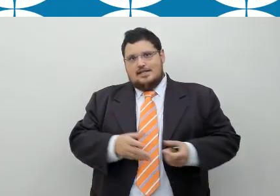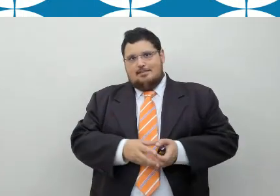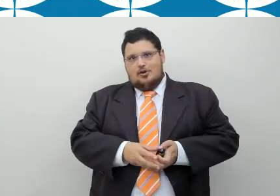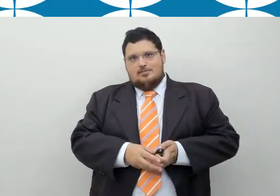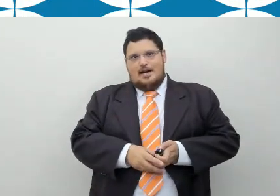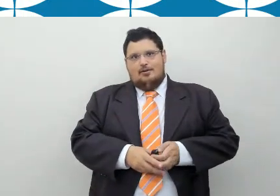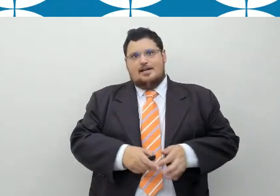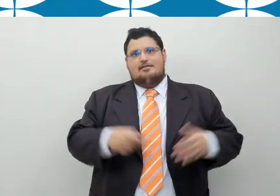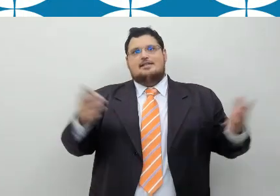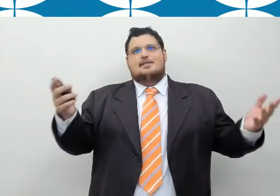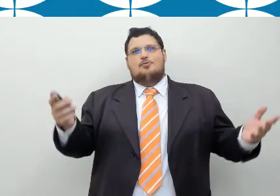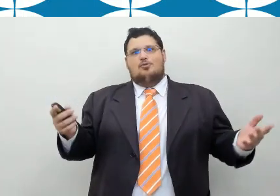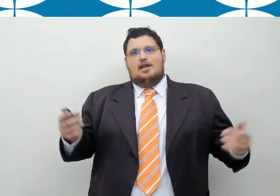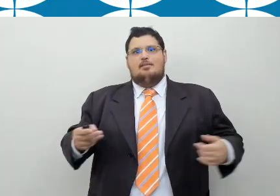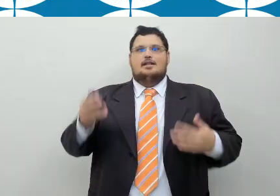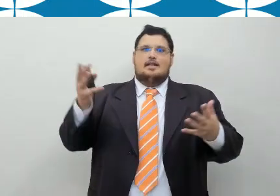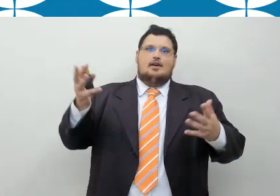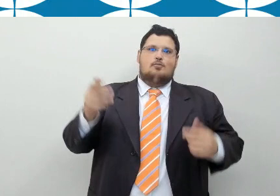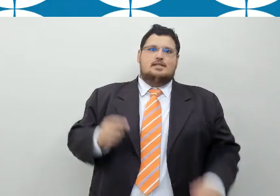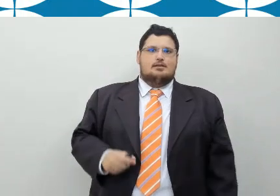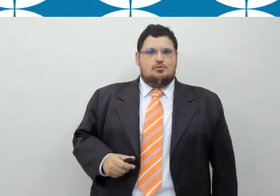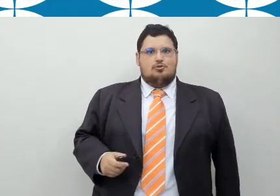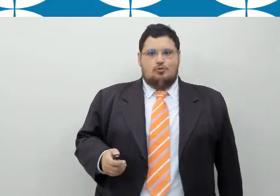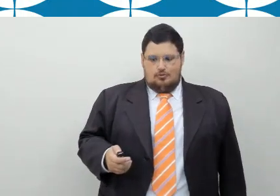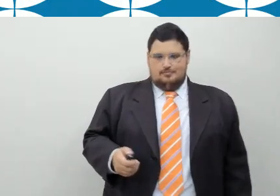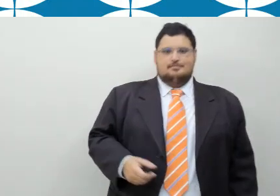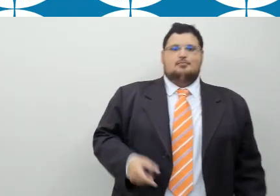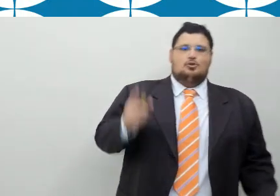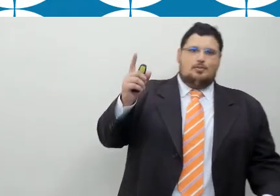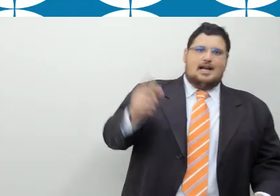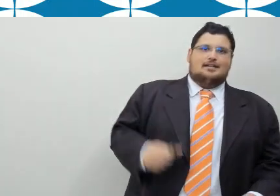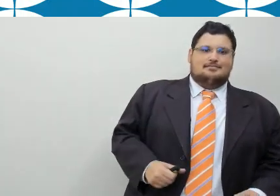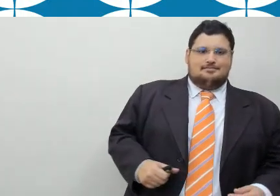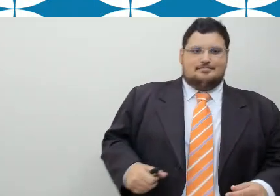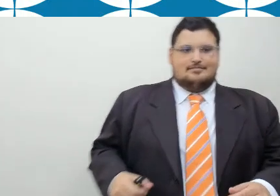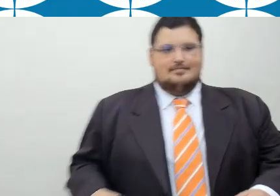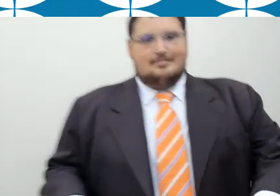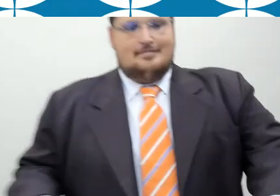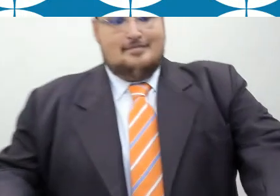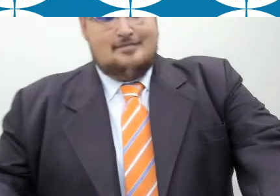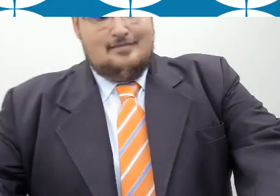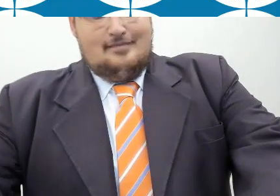vocês e espero vocês na próxima aula, que vai ser sobre o crime de omissão de socorro. Muito obrigado.